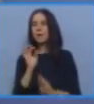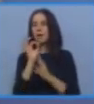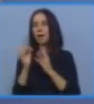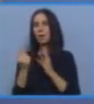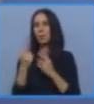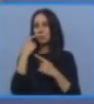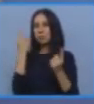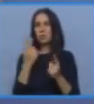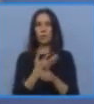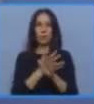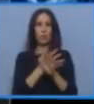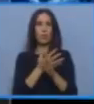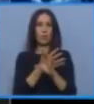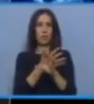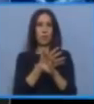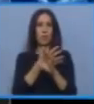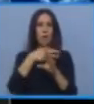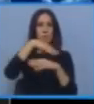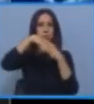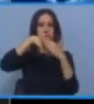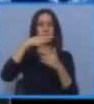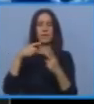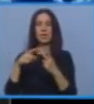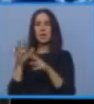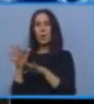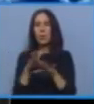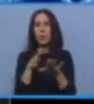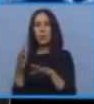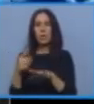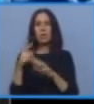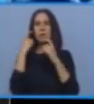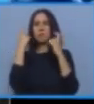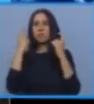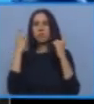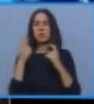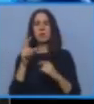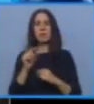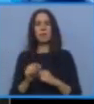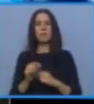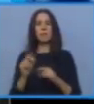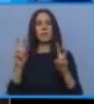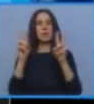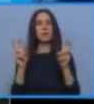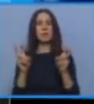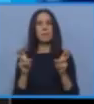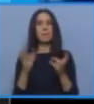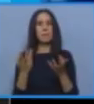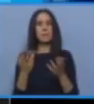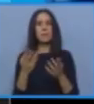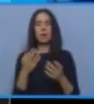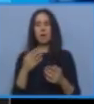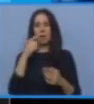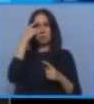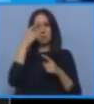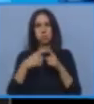O fogo, as línguas de fogo, o vento, o barulho, traz também o tema o assombro